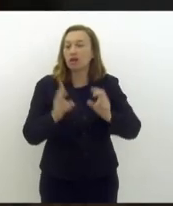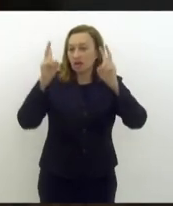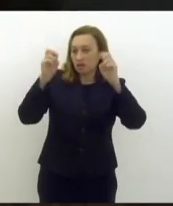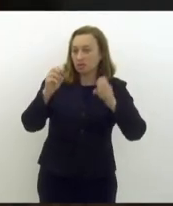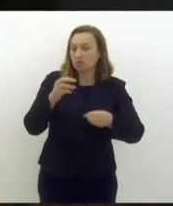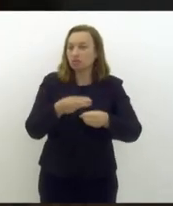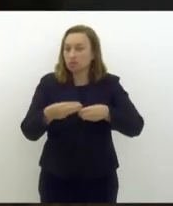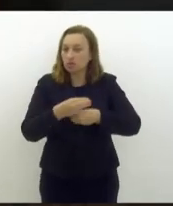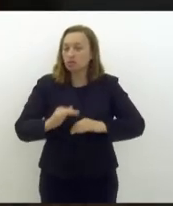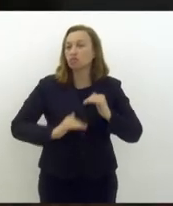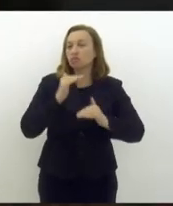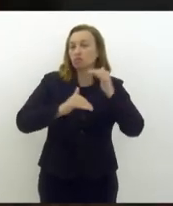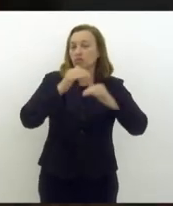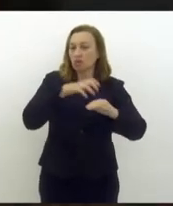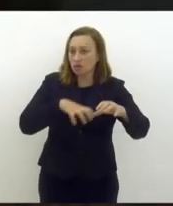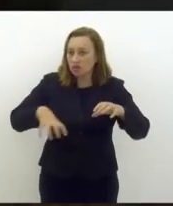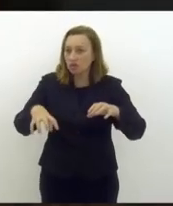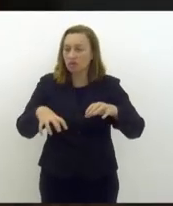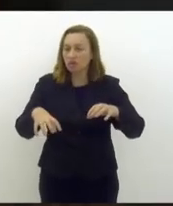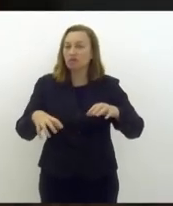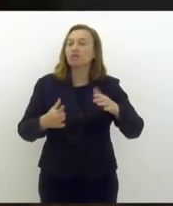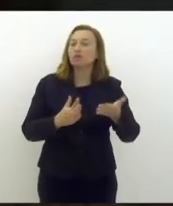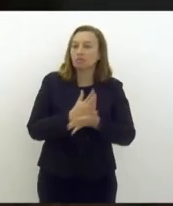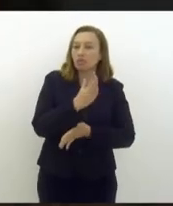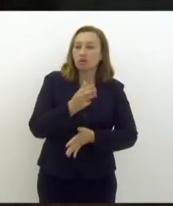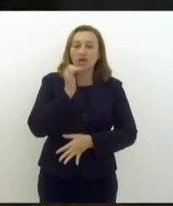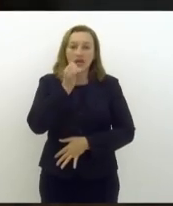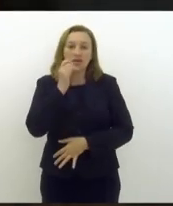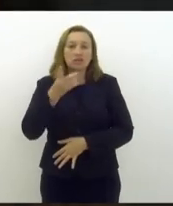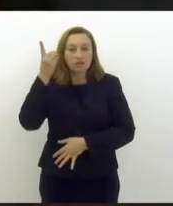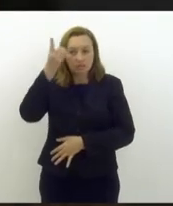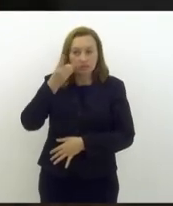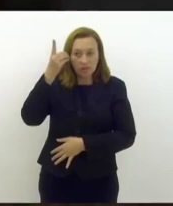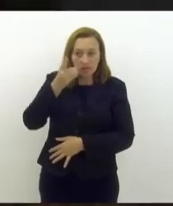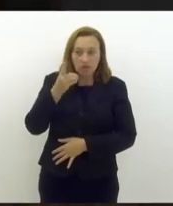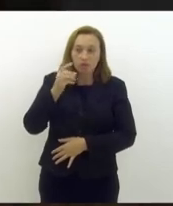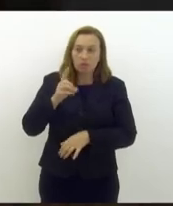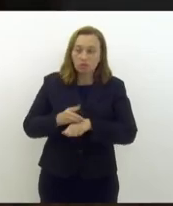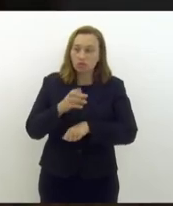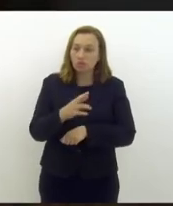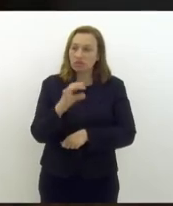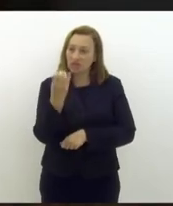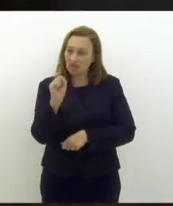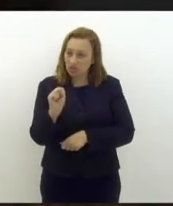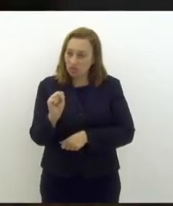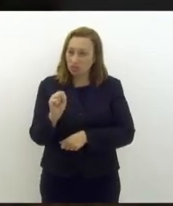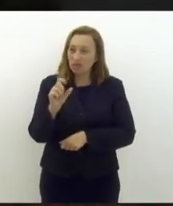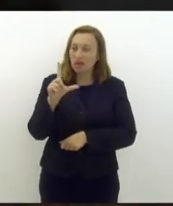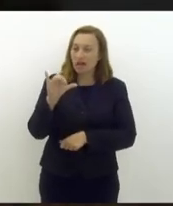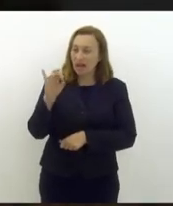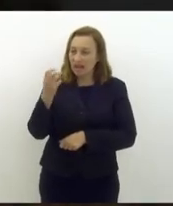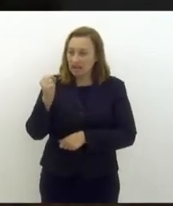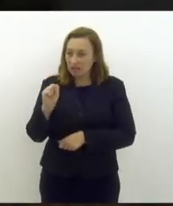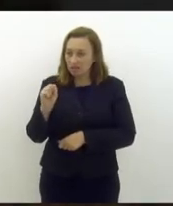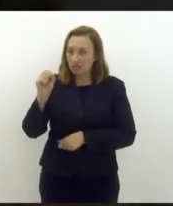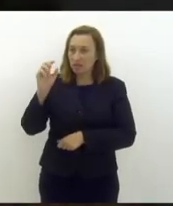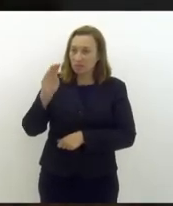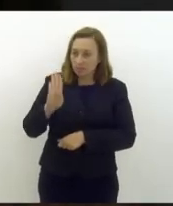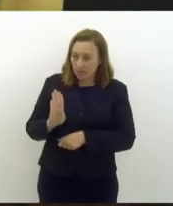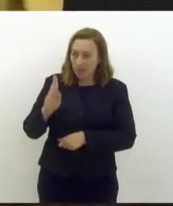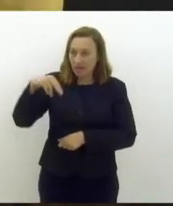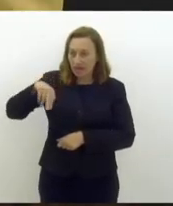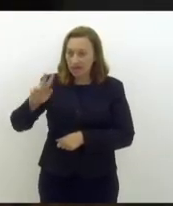e de desenvolvimento regional favorável relatores deputados Dr Serginho Carlinhos BNH e Renato